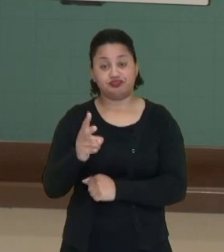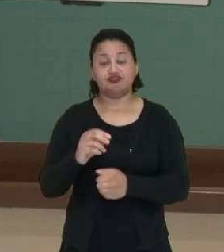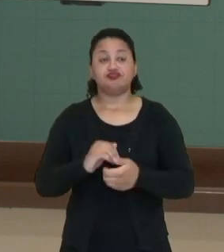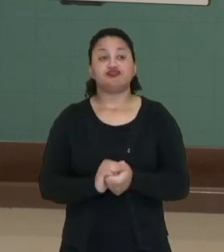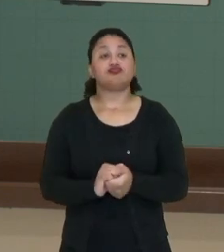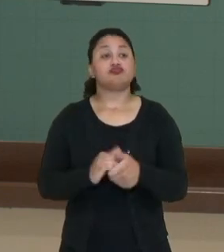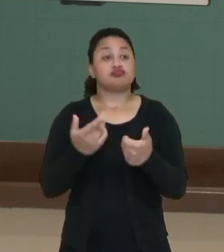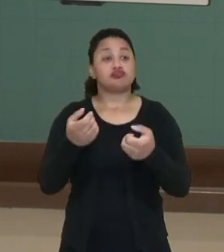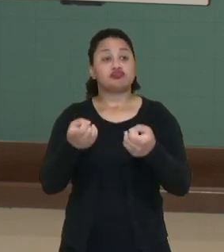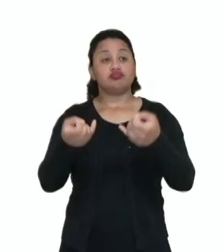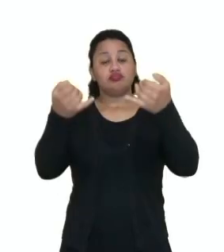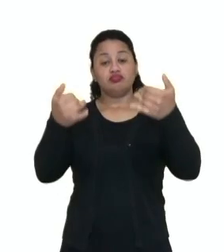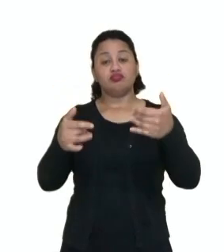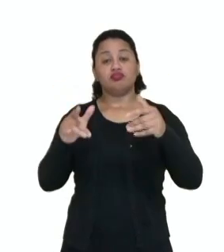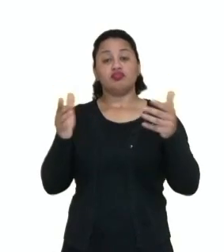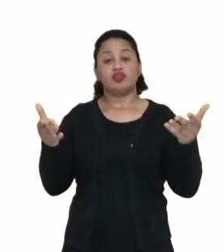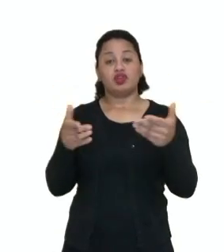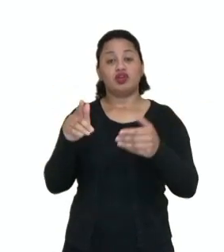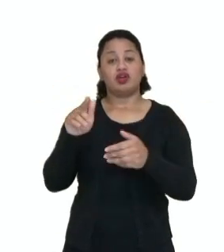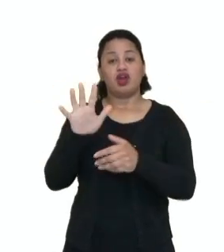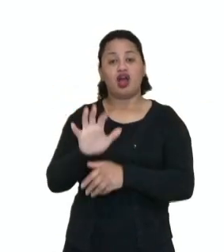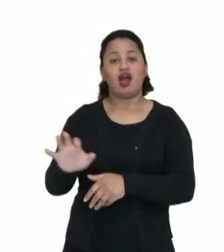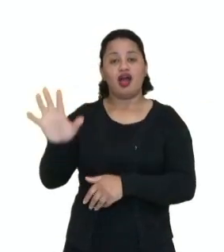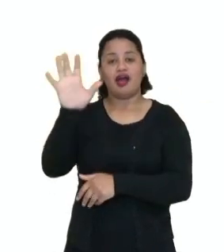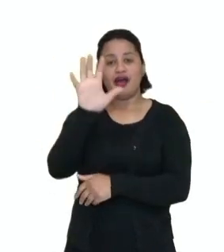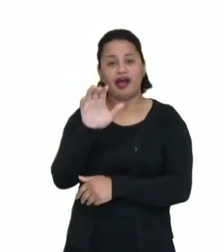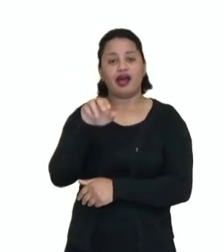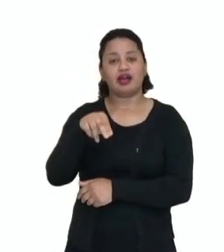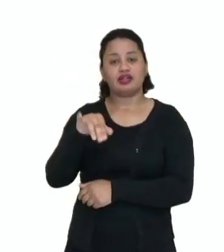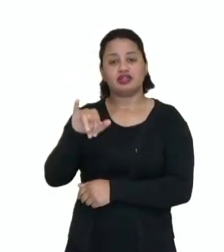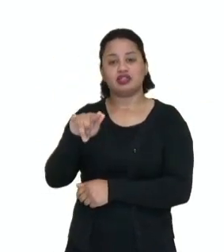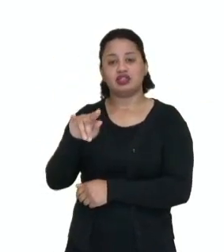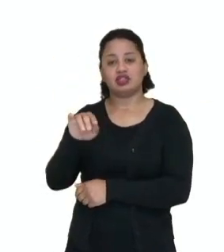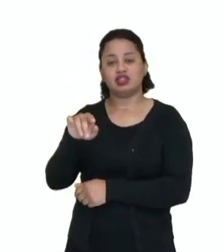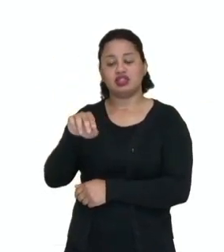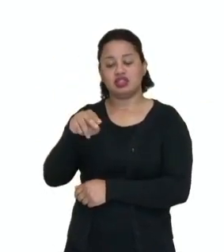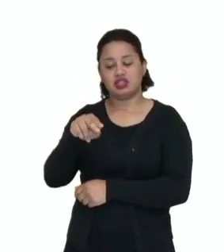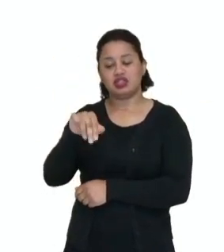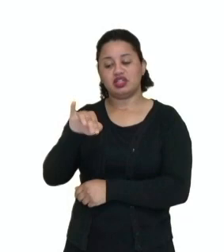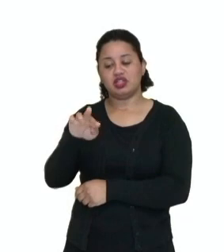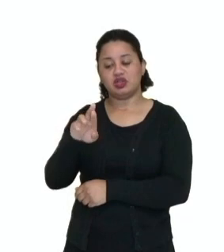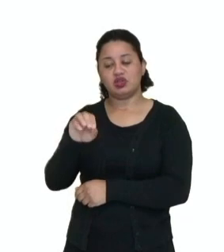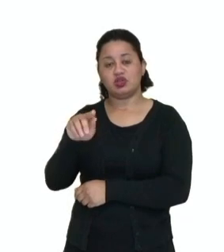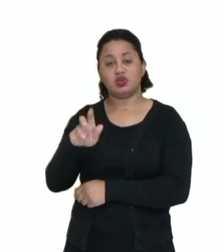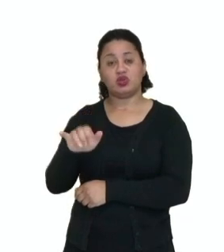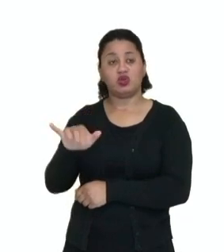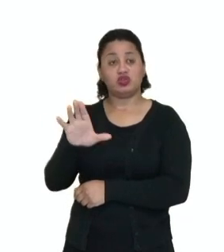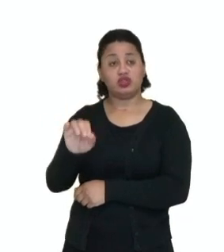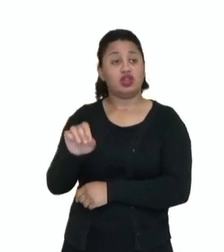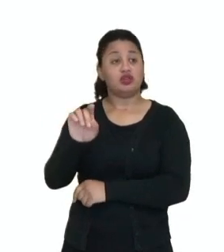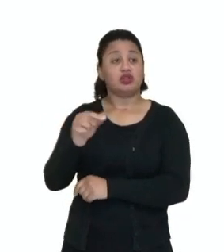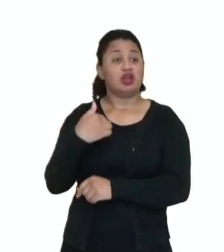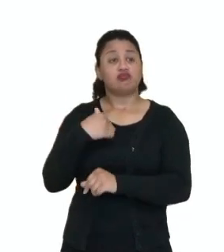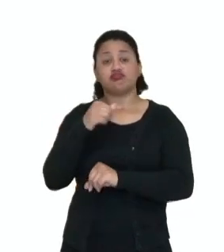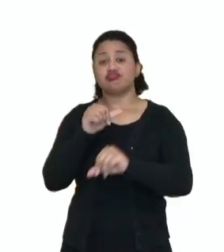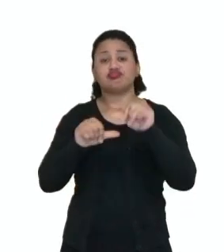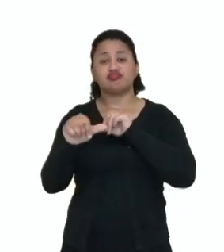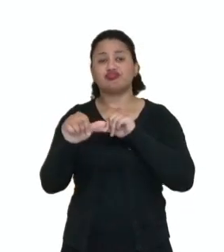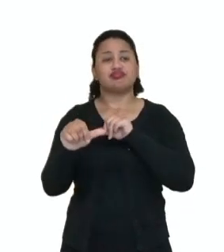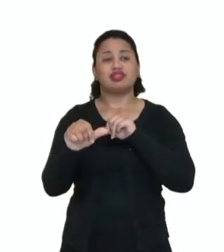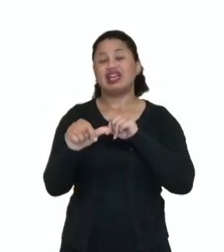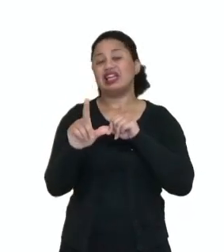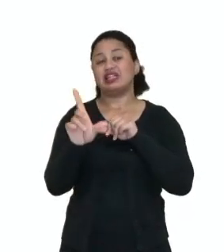gás nitrogênio, por ser muito estável, ou seja, né, não tem muita alteração. Ele não se